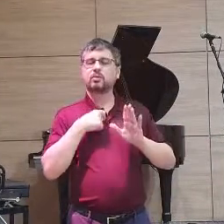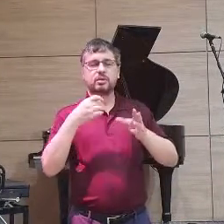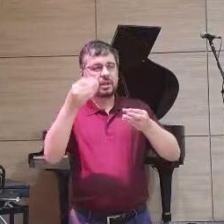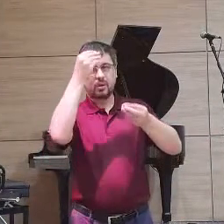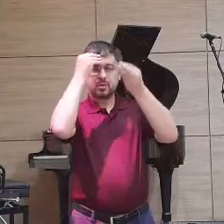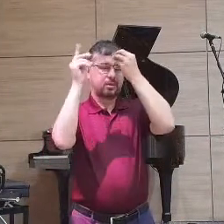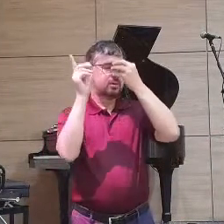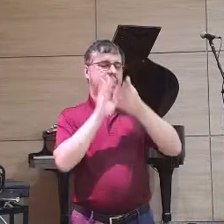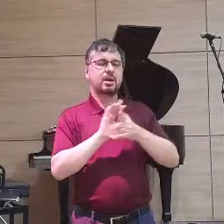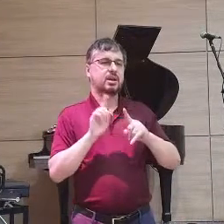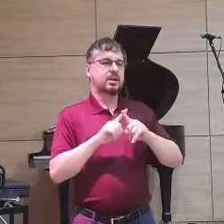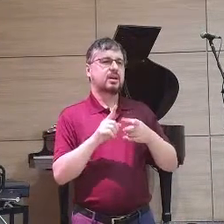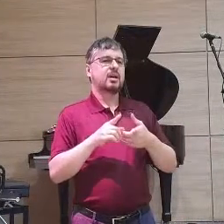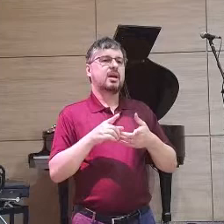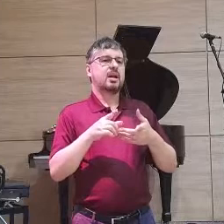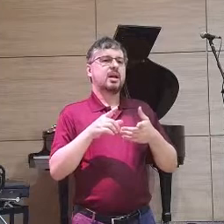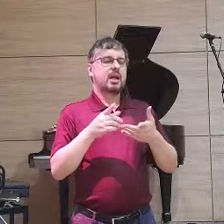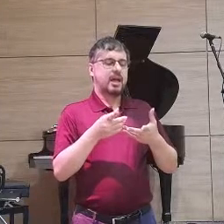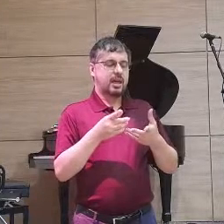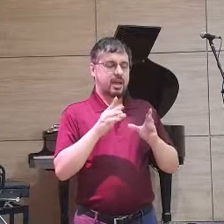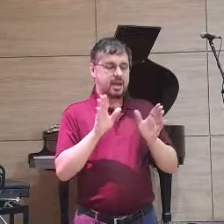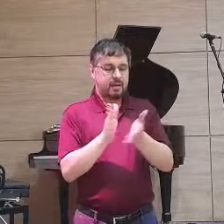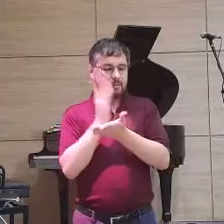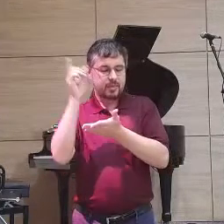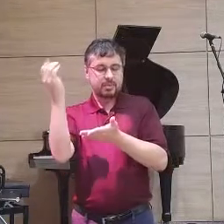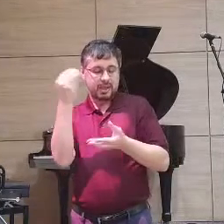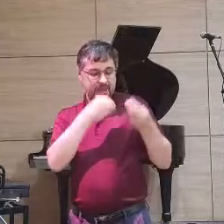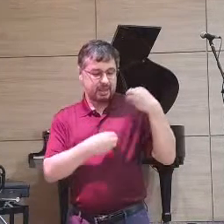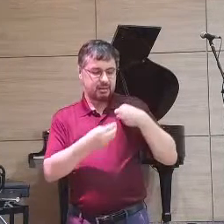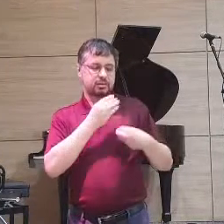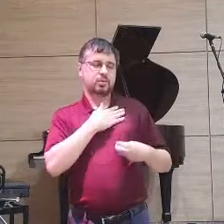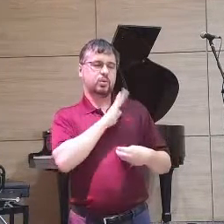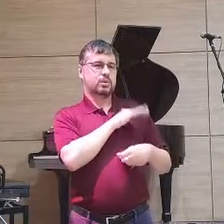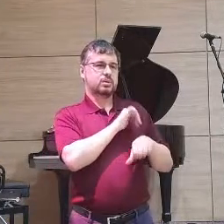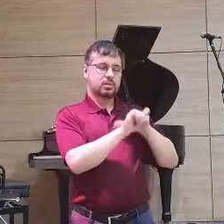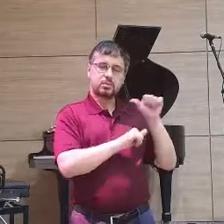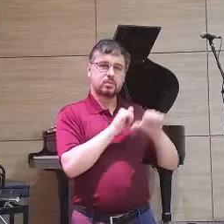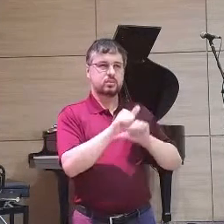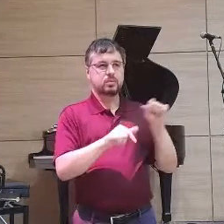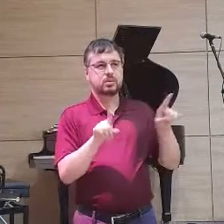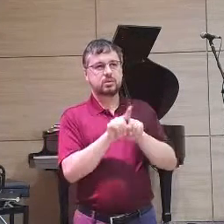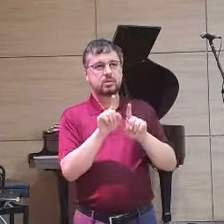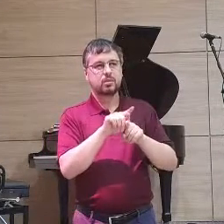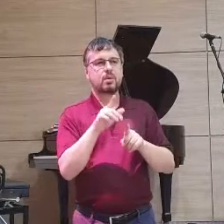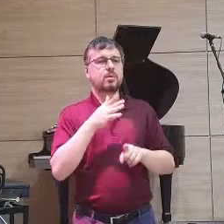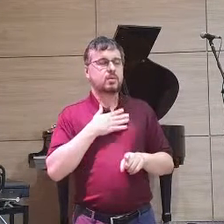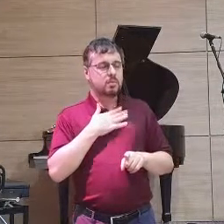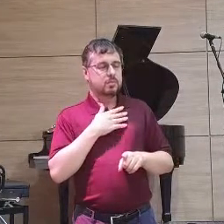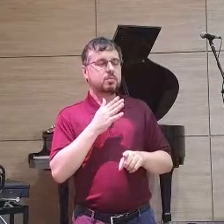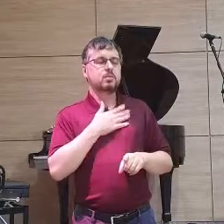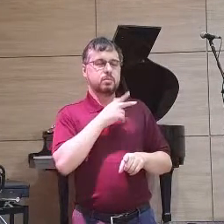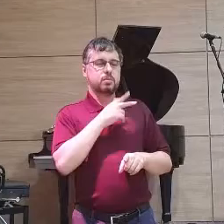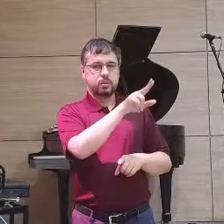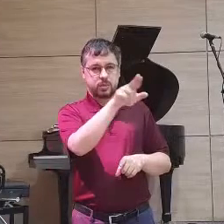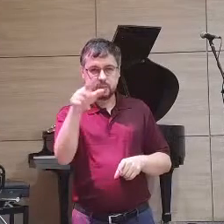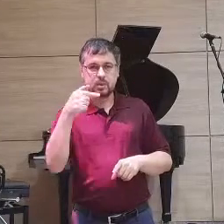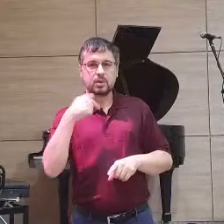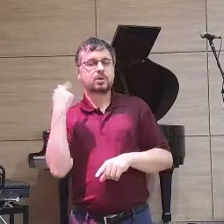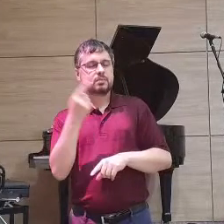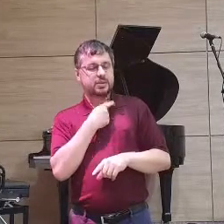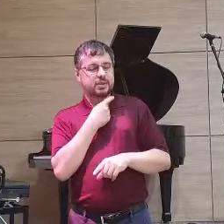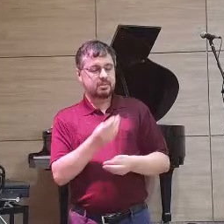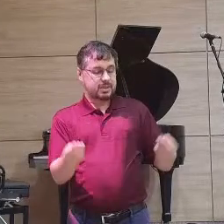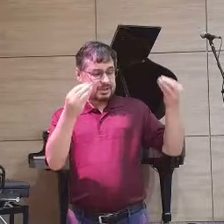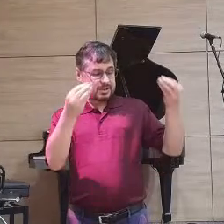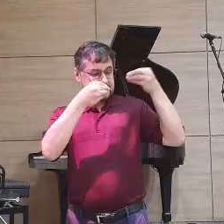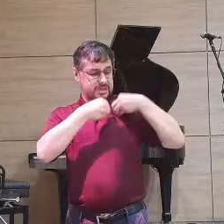te cobro nada eu contrário a vida que decora o meu coração e assim tem que ser comigo com você nós precisamos decorar